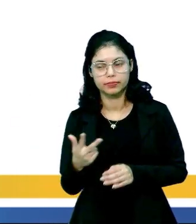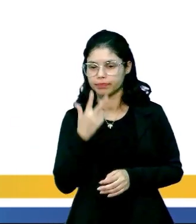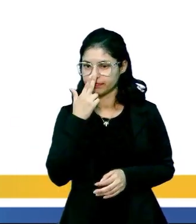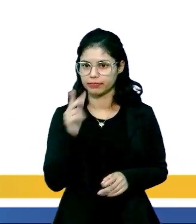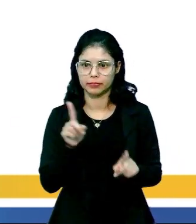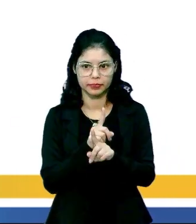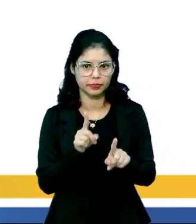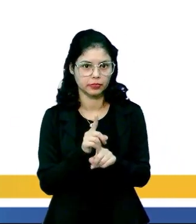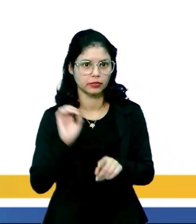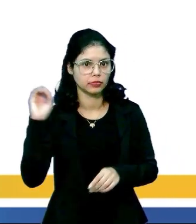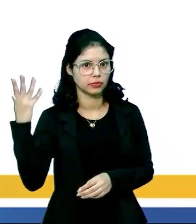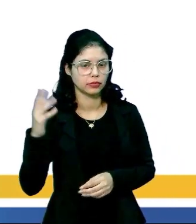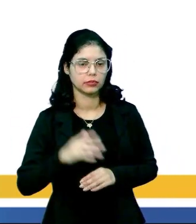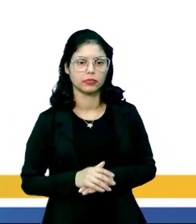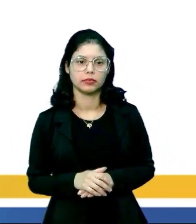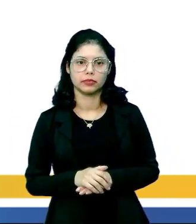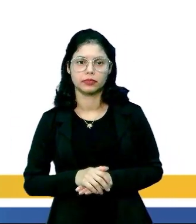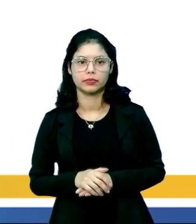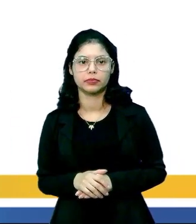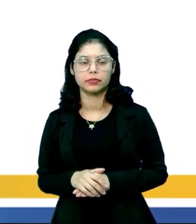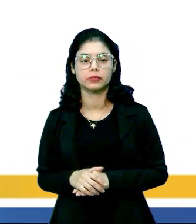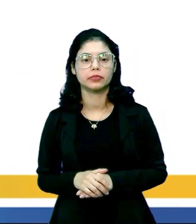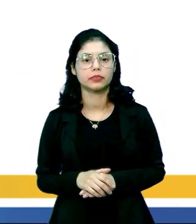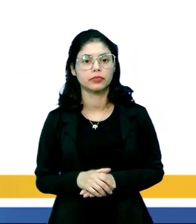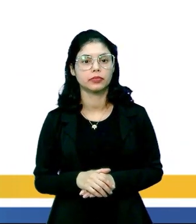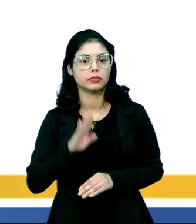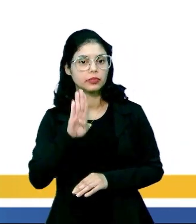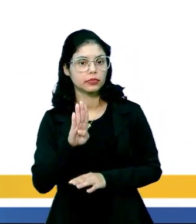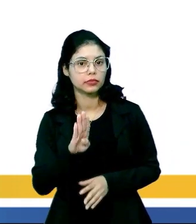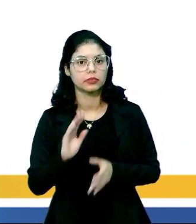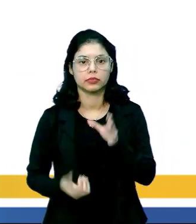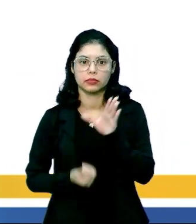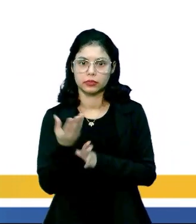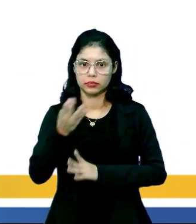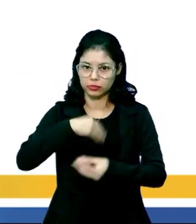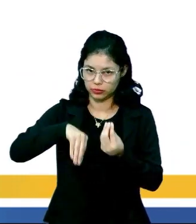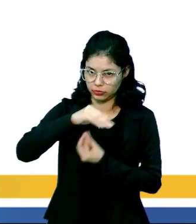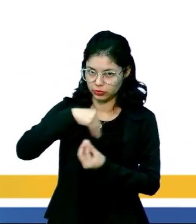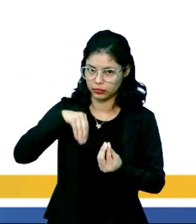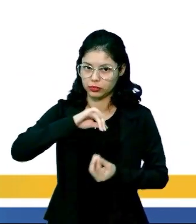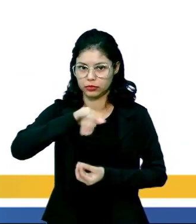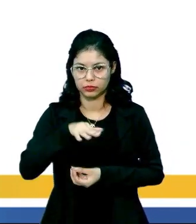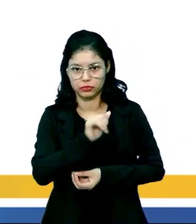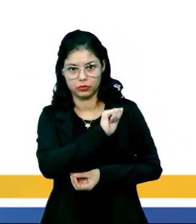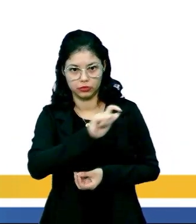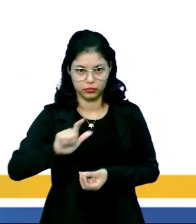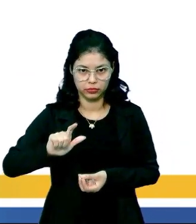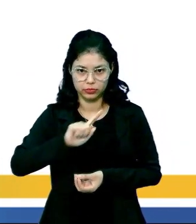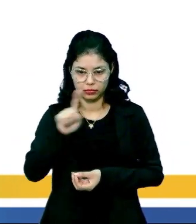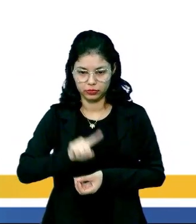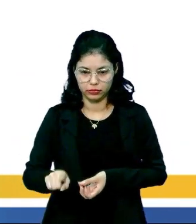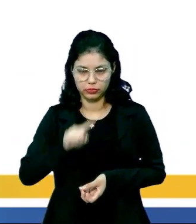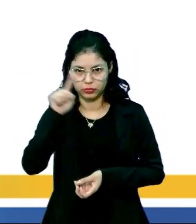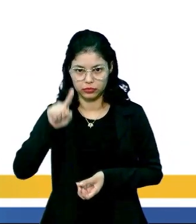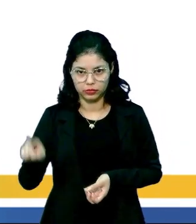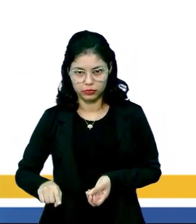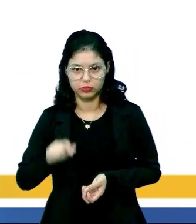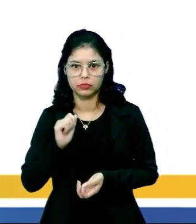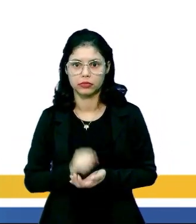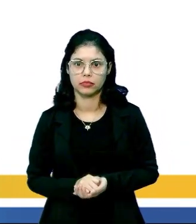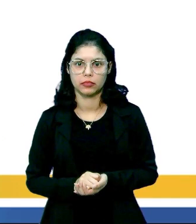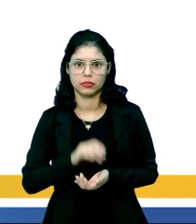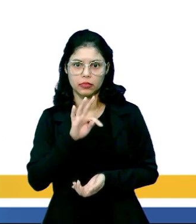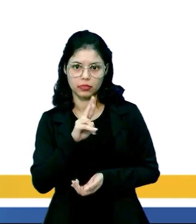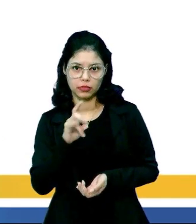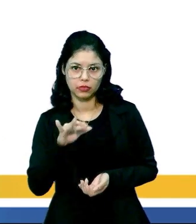participar né no caso ali De acordo com o texto na letra B foi originada pela mistura do Jazz de